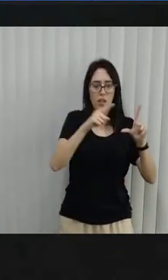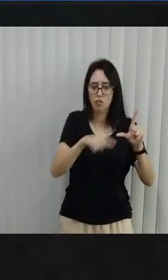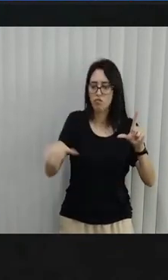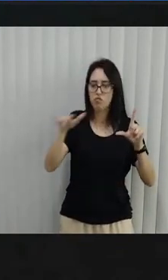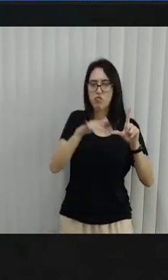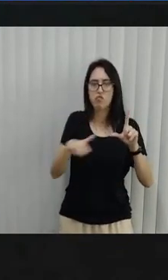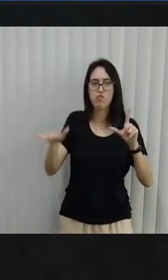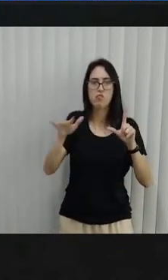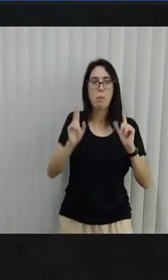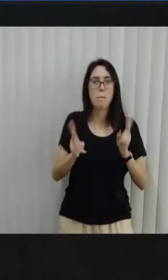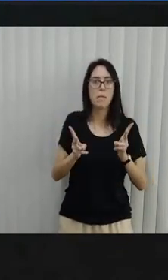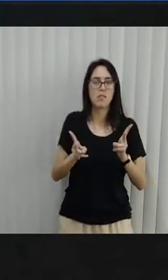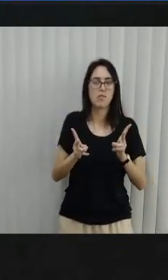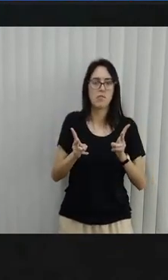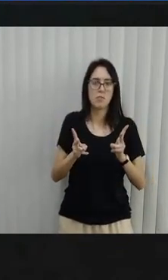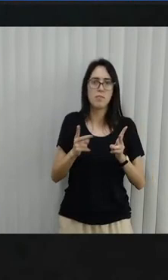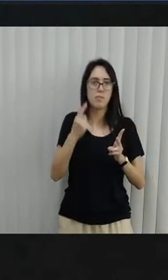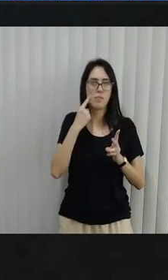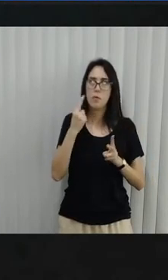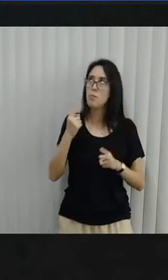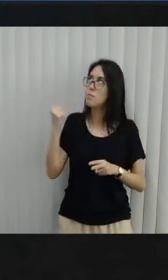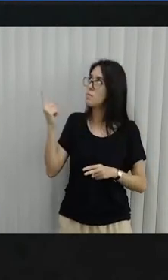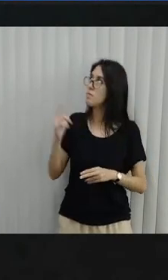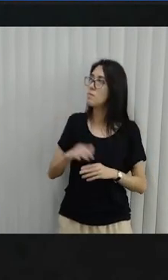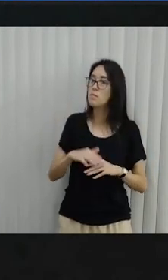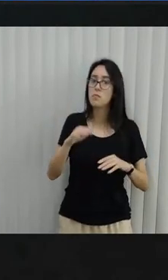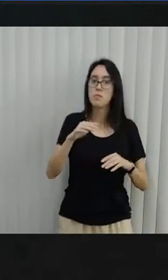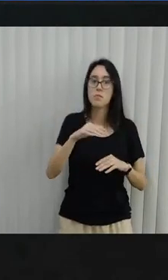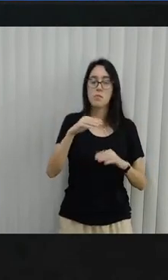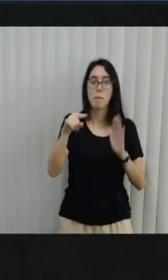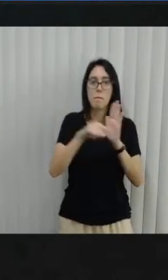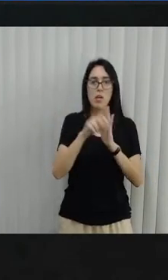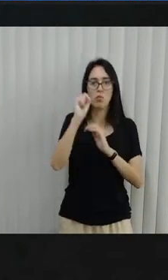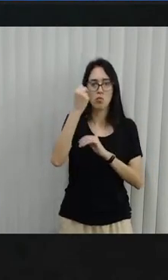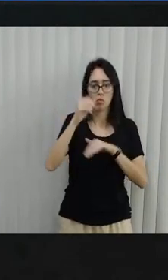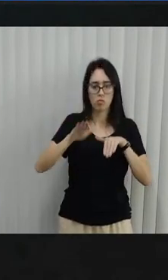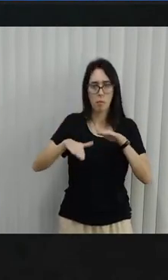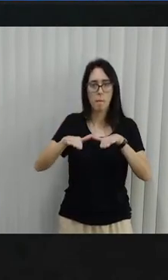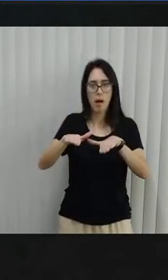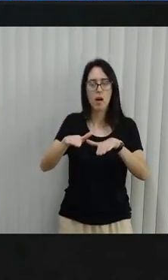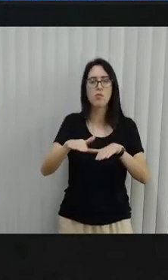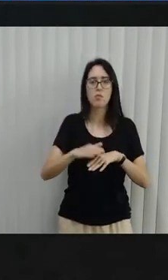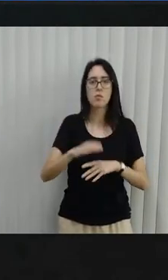8 passos, tipo, o nosso chão tá menos 8 passos, e aqui o nosso cacto também,